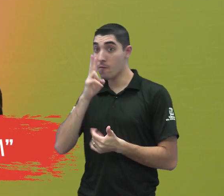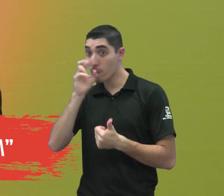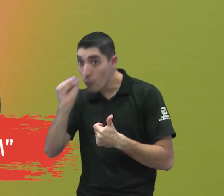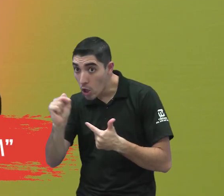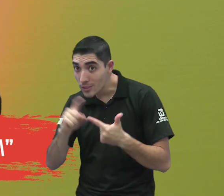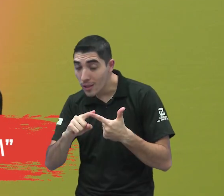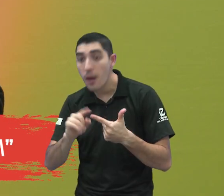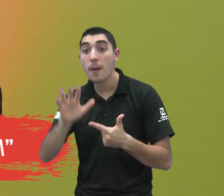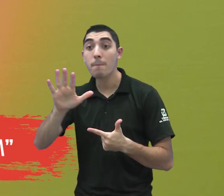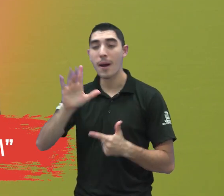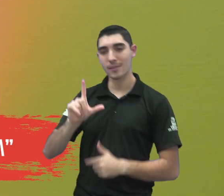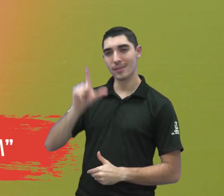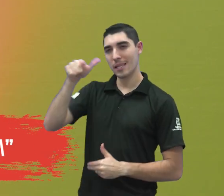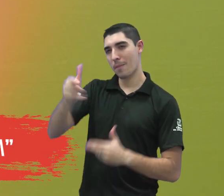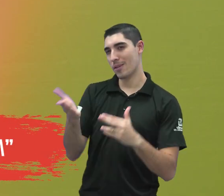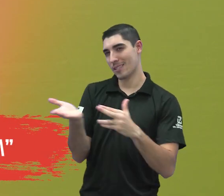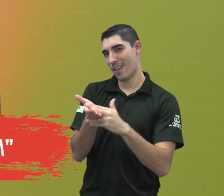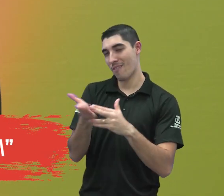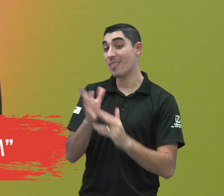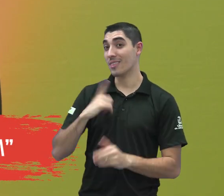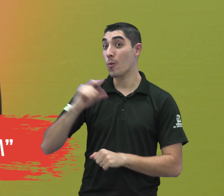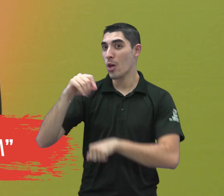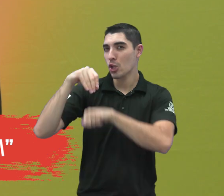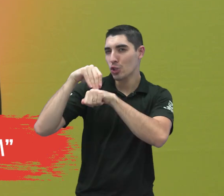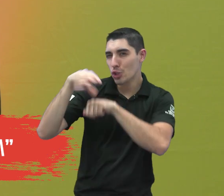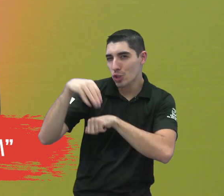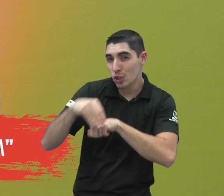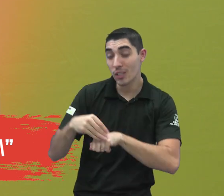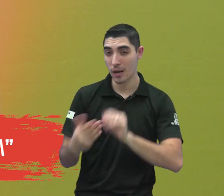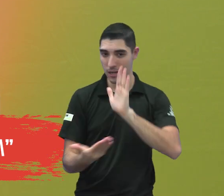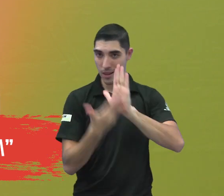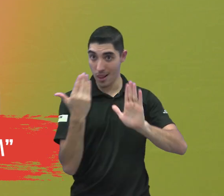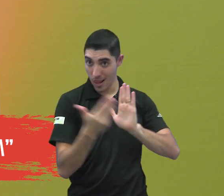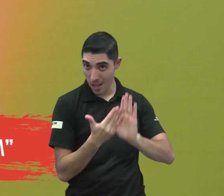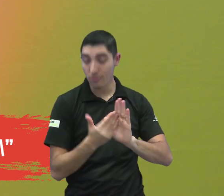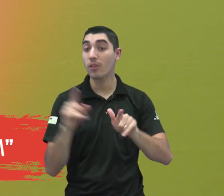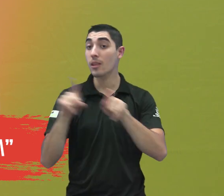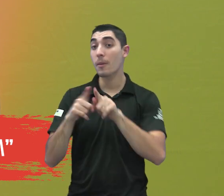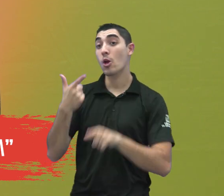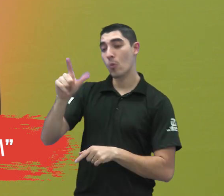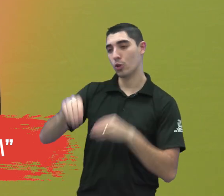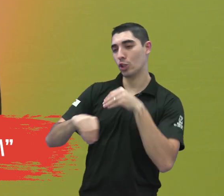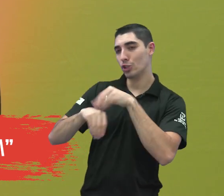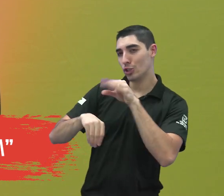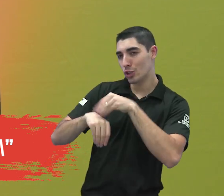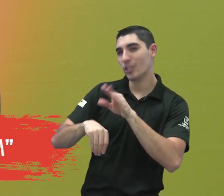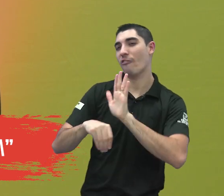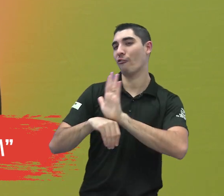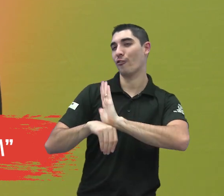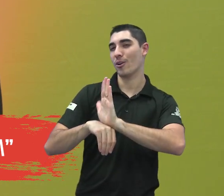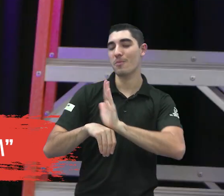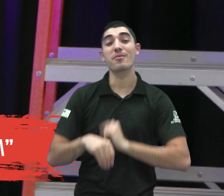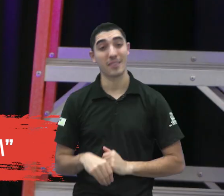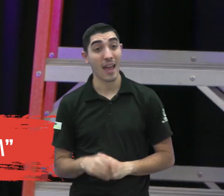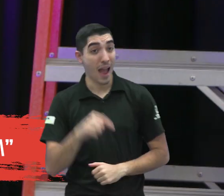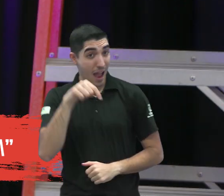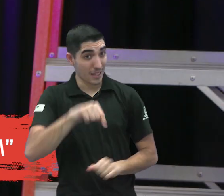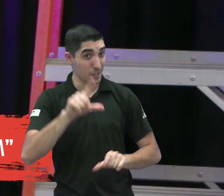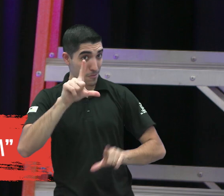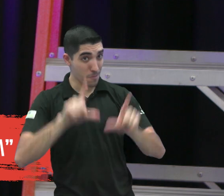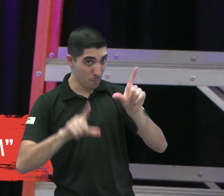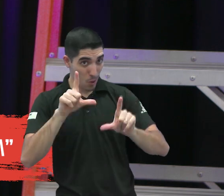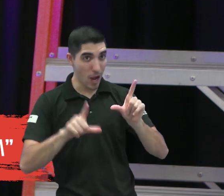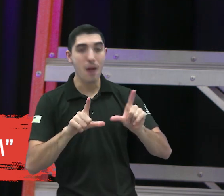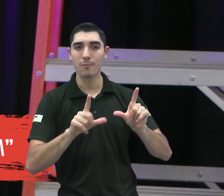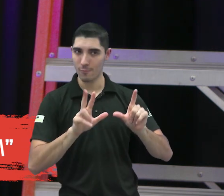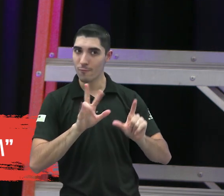equilíbrio, da força, tudo que tá te esperando no próximo bloco também são as dicas dos quadros Tem na Biblioteca e Sessão Pipoca. Ainda hoje